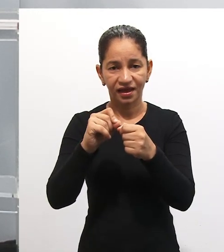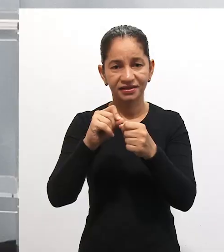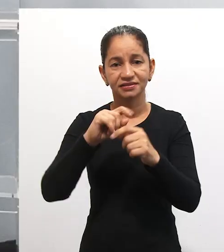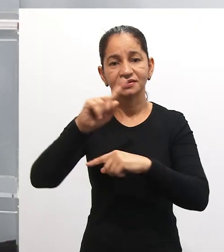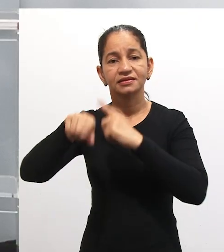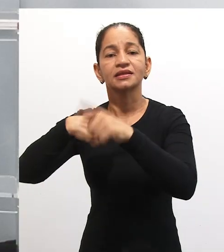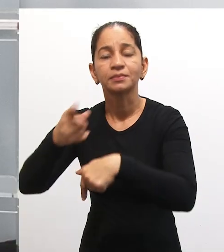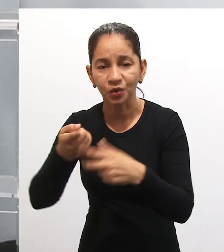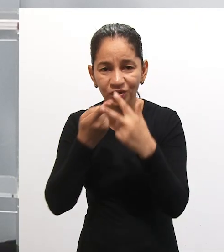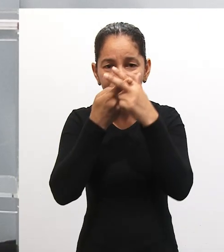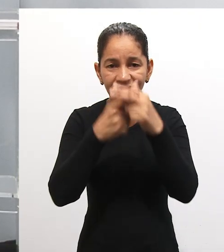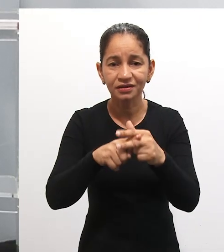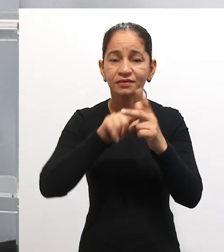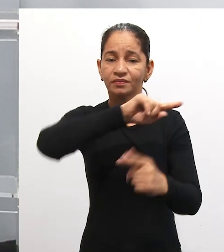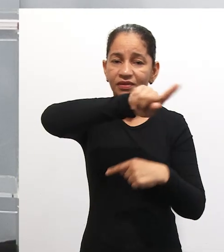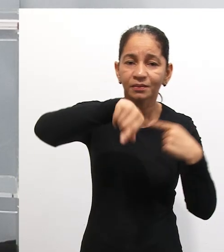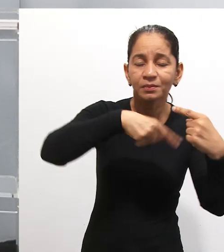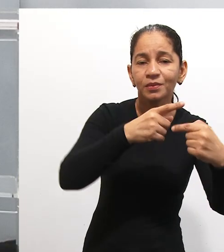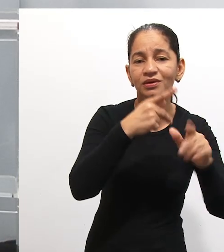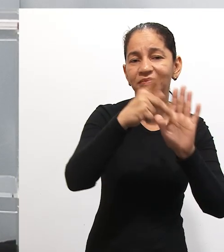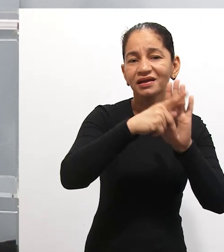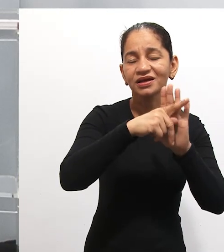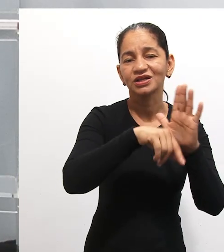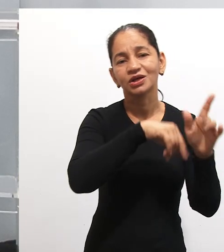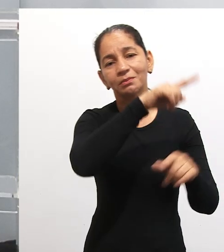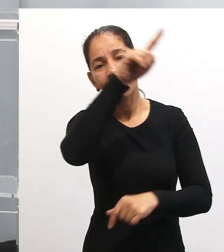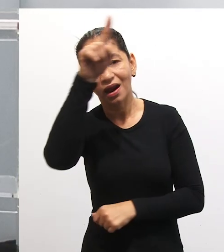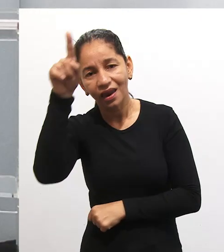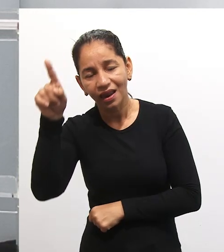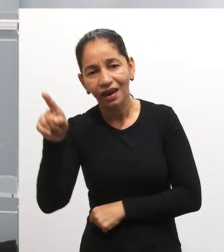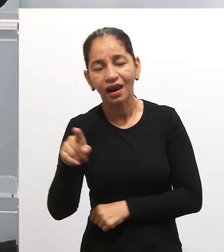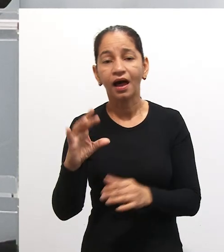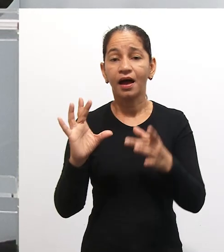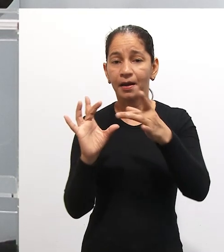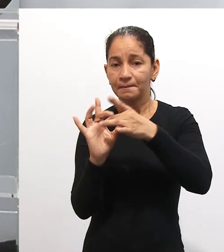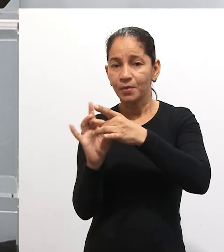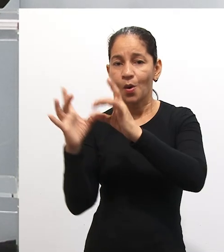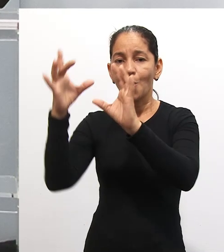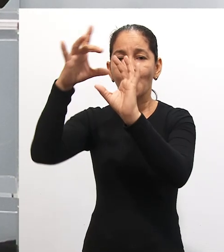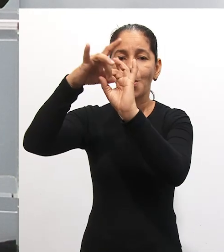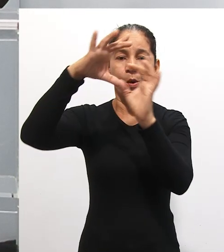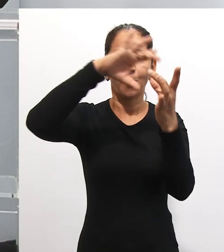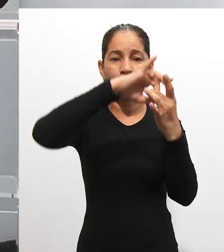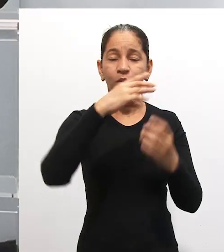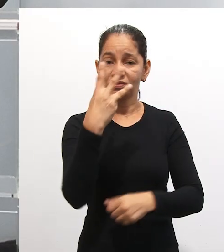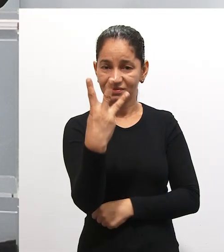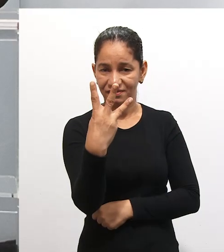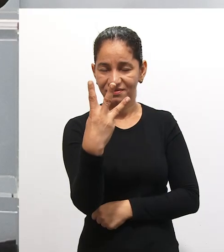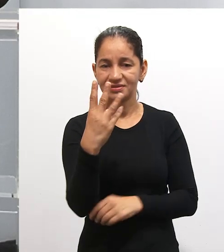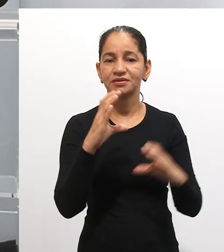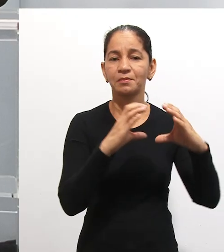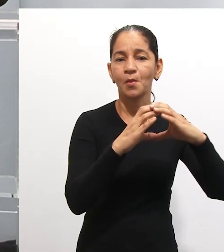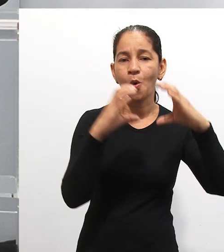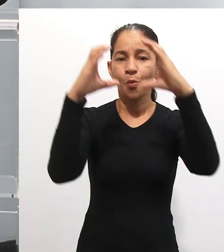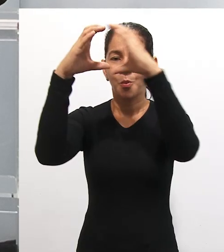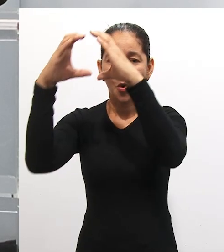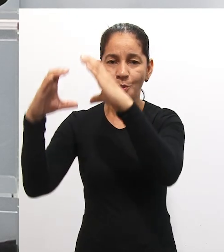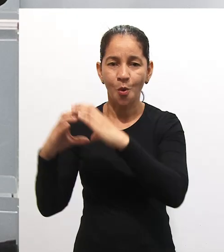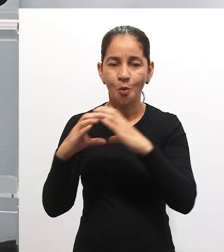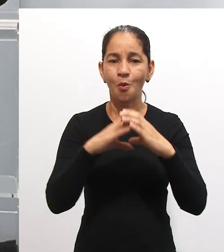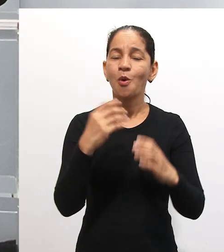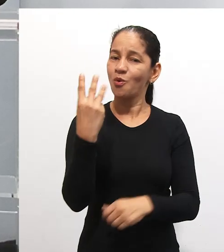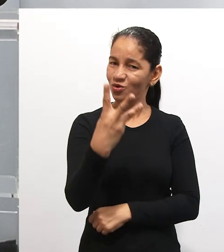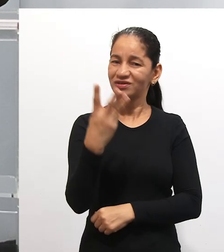ajusta e continua a planejar, continua a controlar, tá bom? Mas